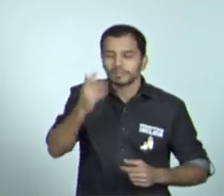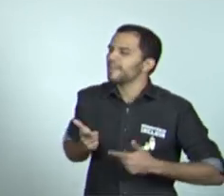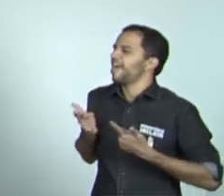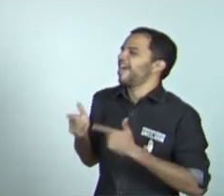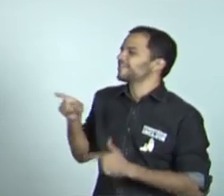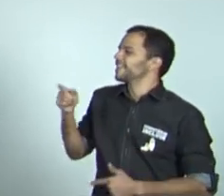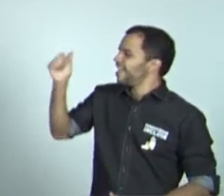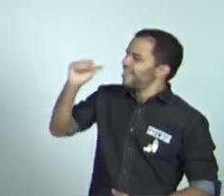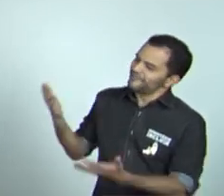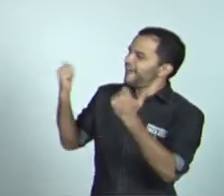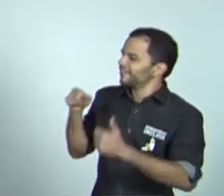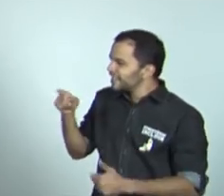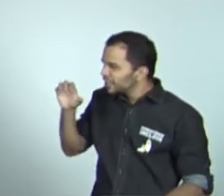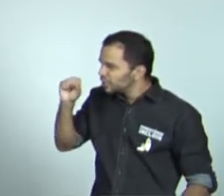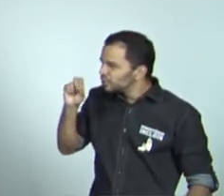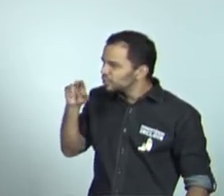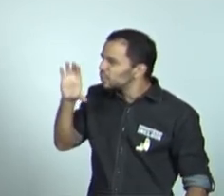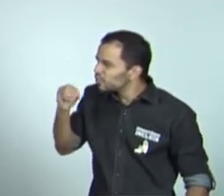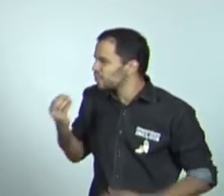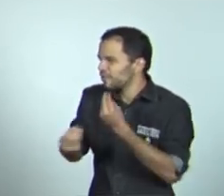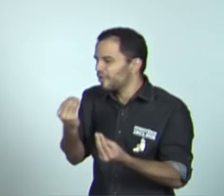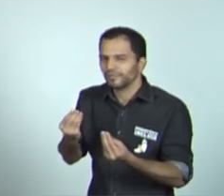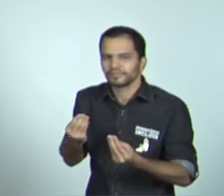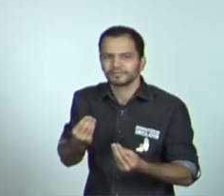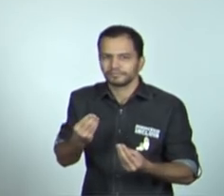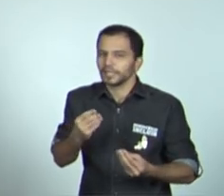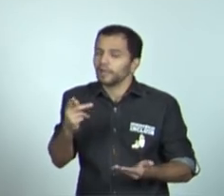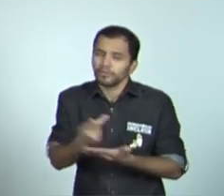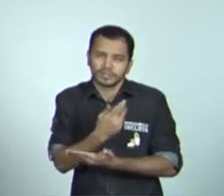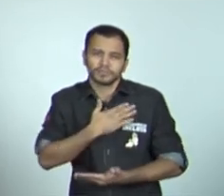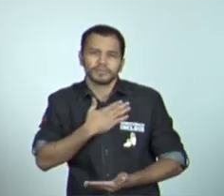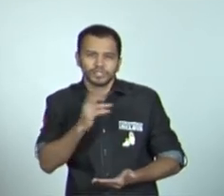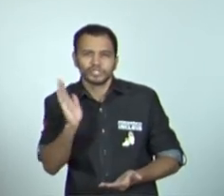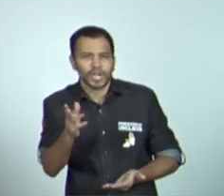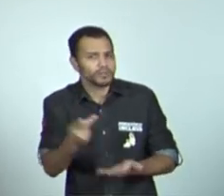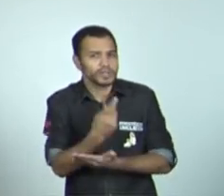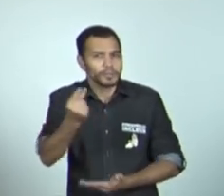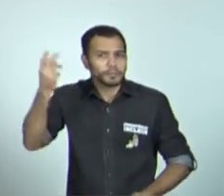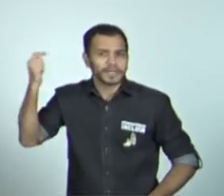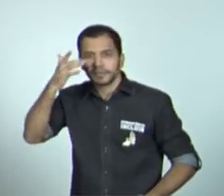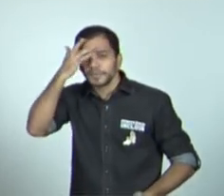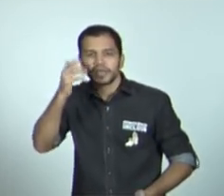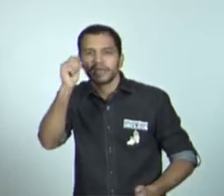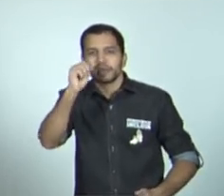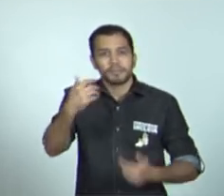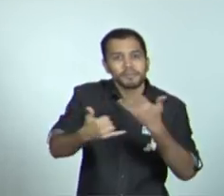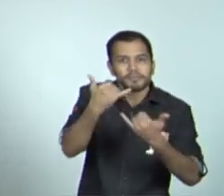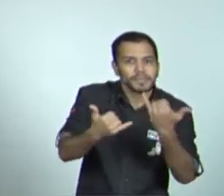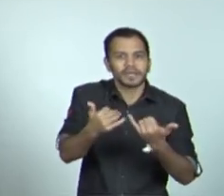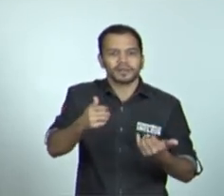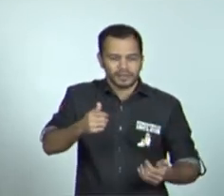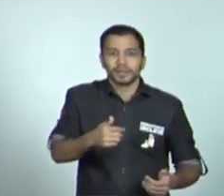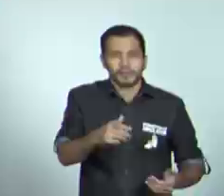aniversário de alguém e os caras tentam para botar uma bebida alcoólica dentro da minha bebida para brincar comigo eu levava na esportiva e aí rapaz